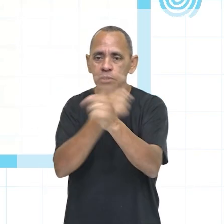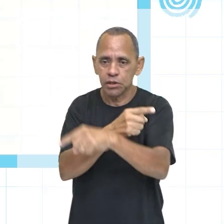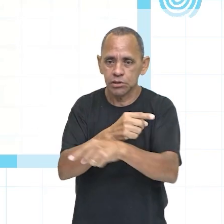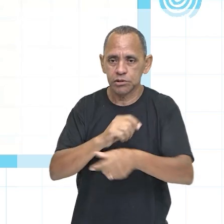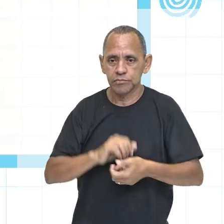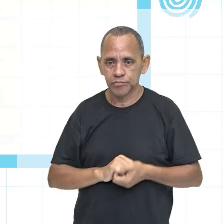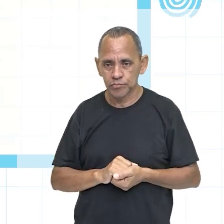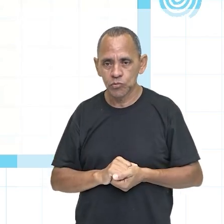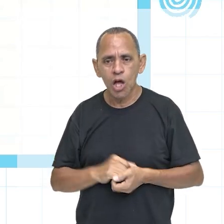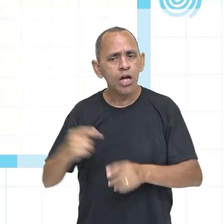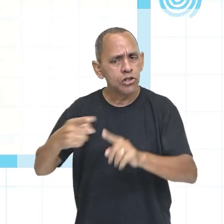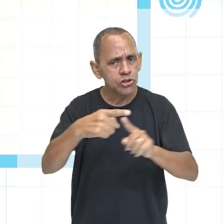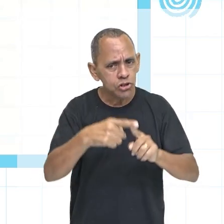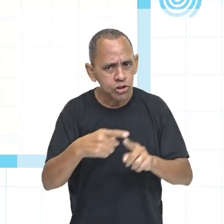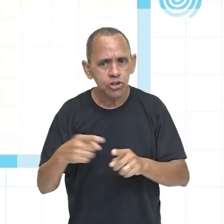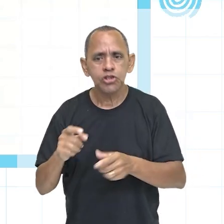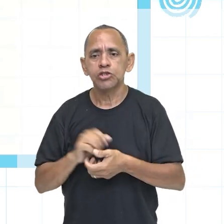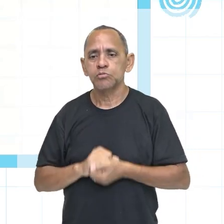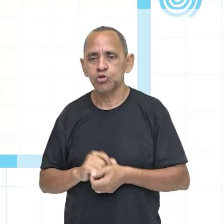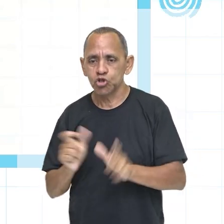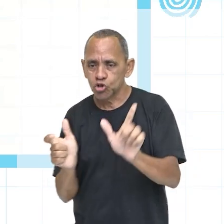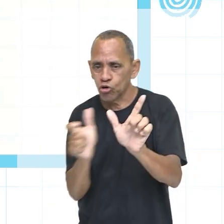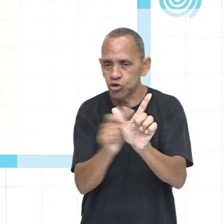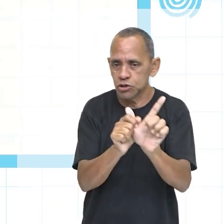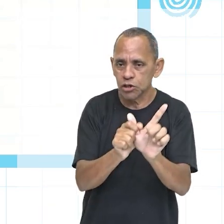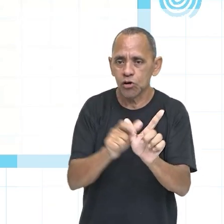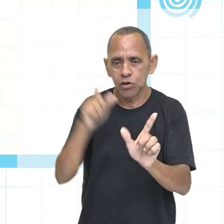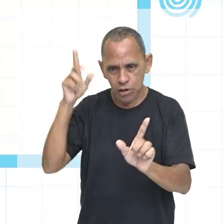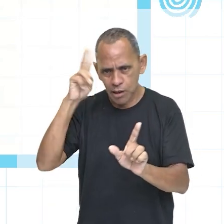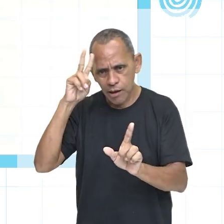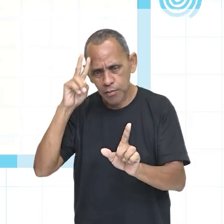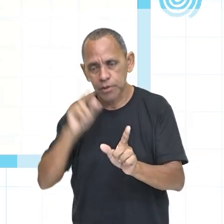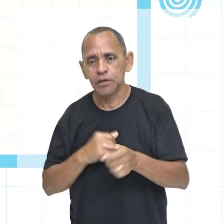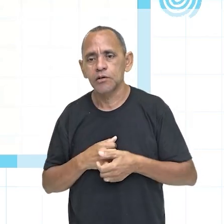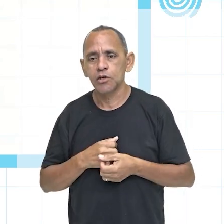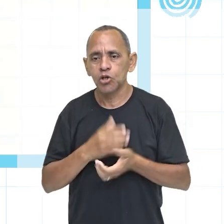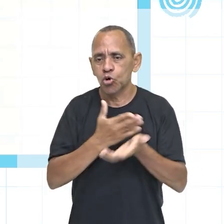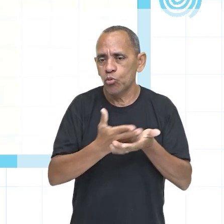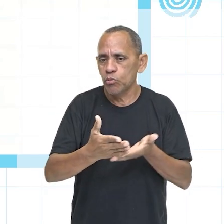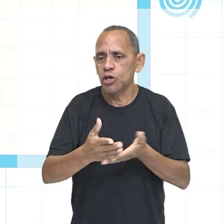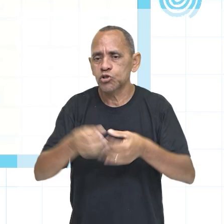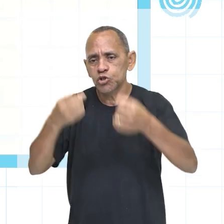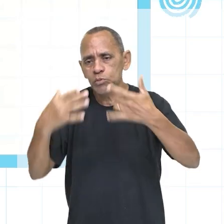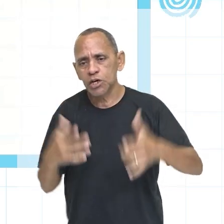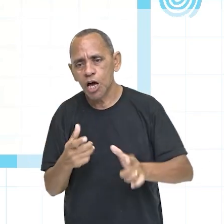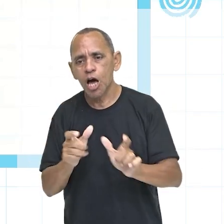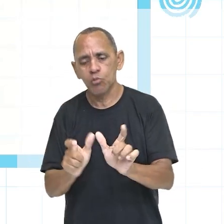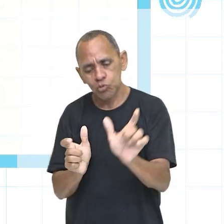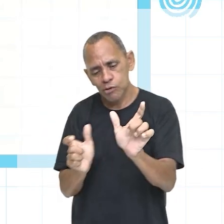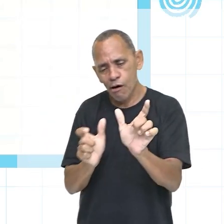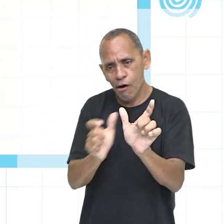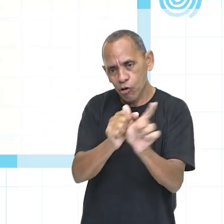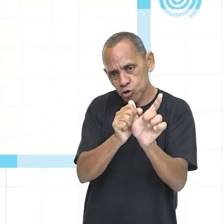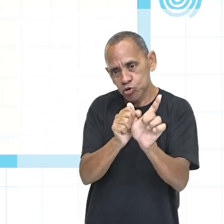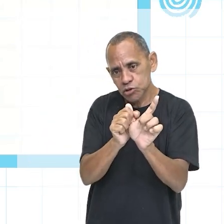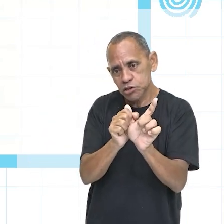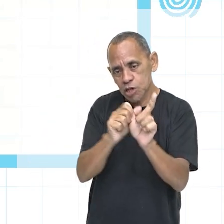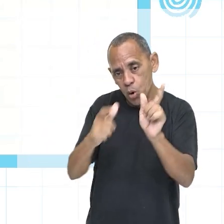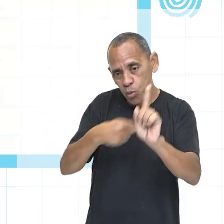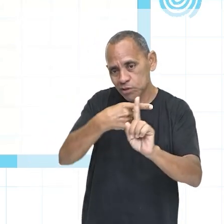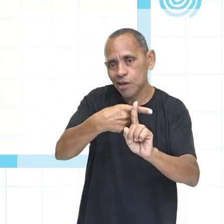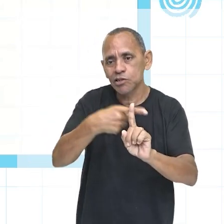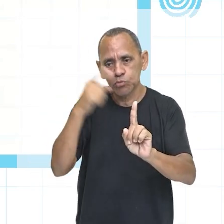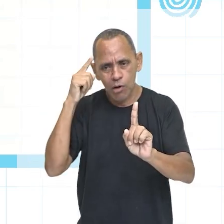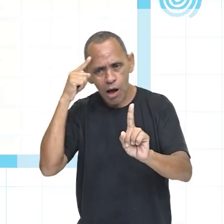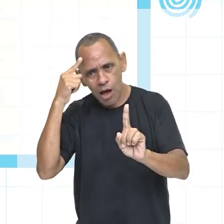words. Como vocês viram lá no exemplo de adição, de acrescentar uma ideia, não é? E contraste, né, significa de